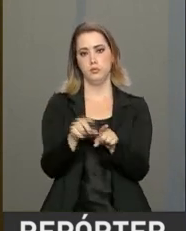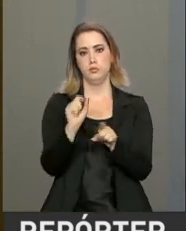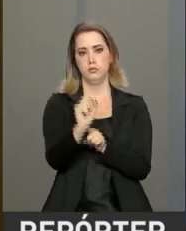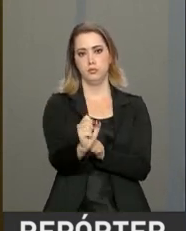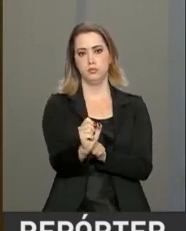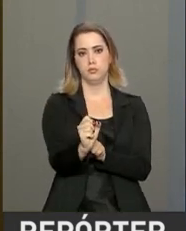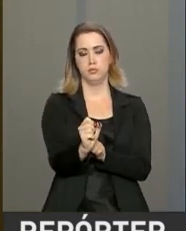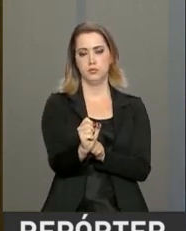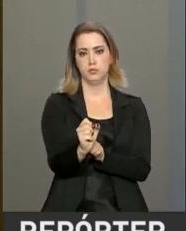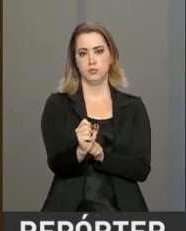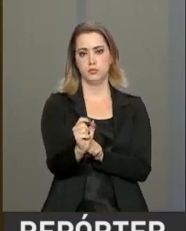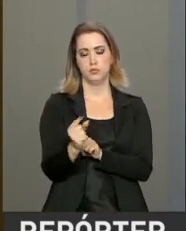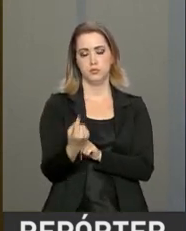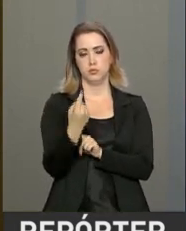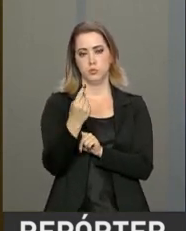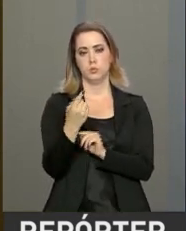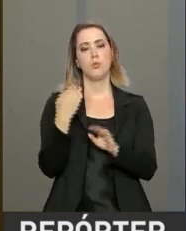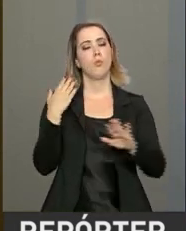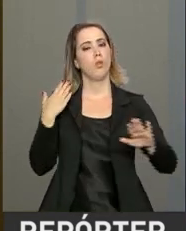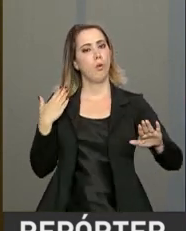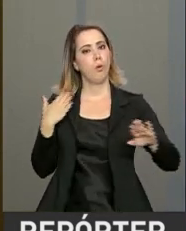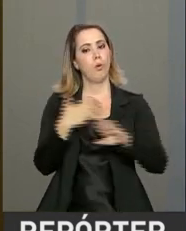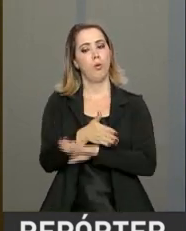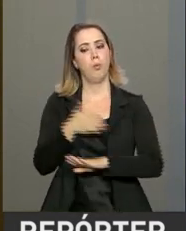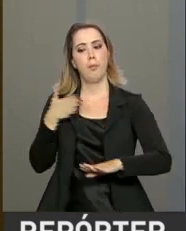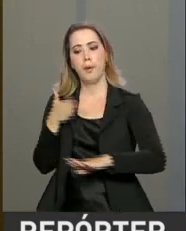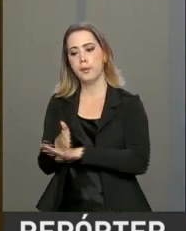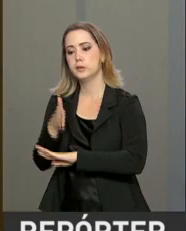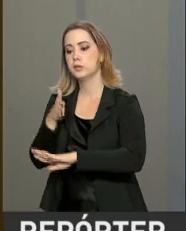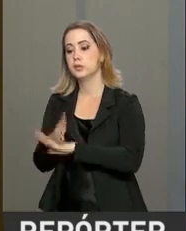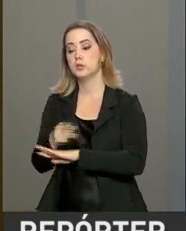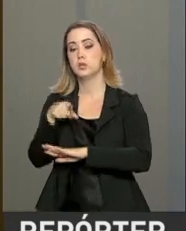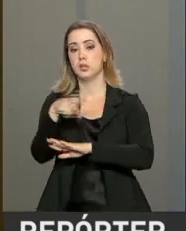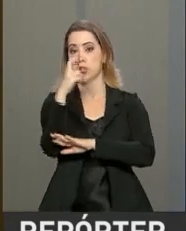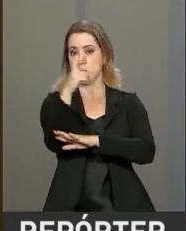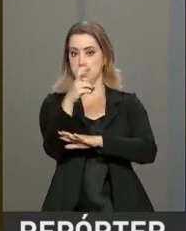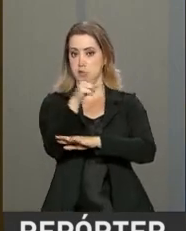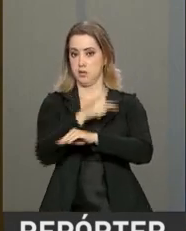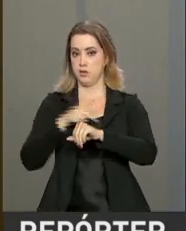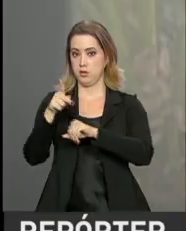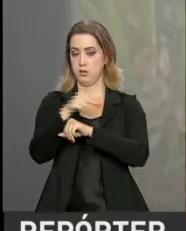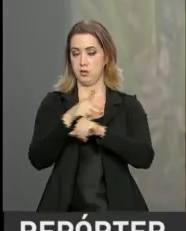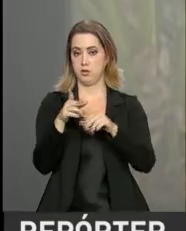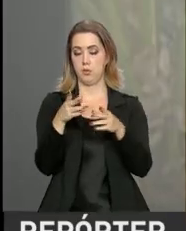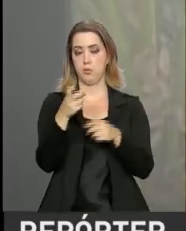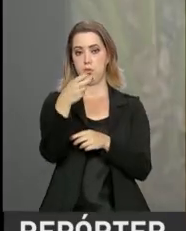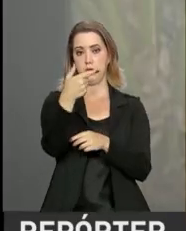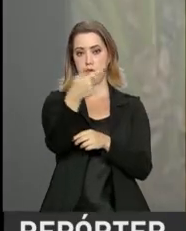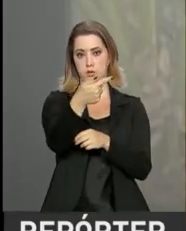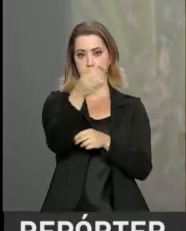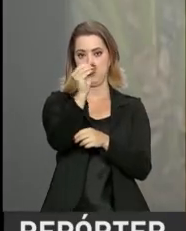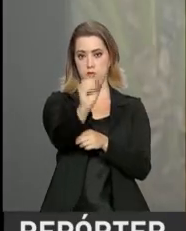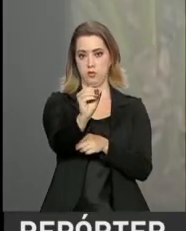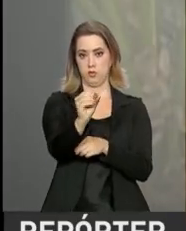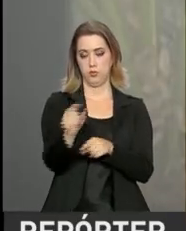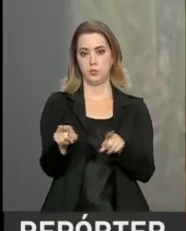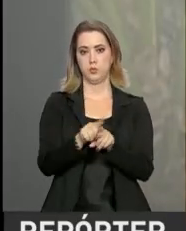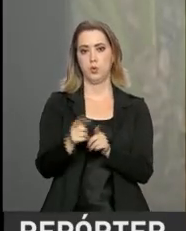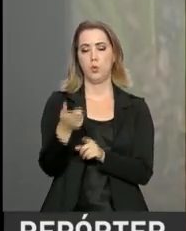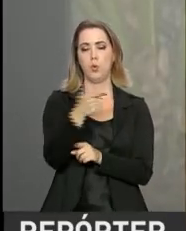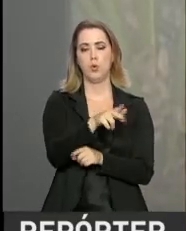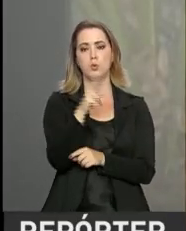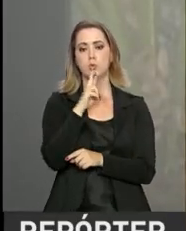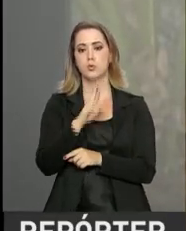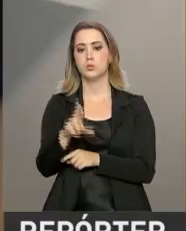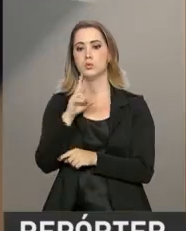foi uma participação ativa desses países no chamado G20. Outros resultados da cooperação entre